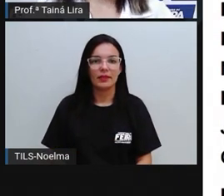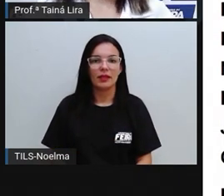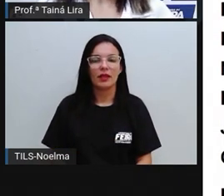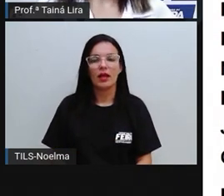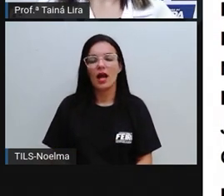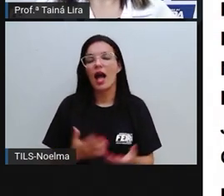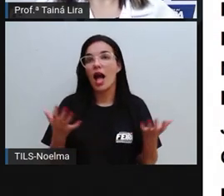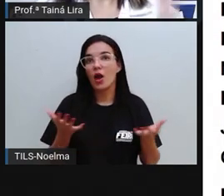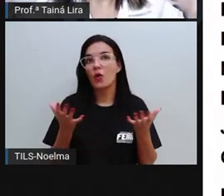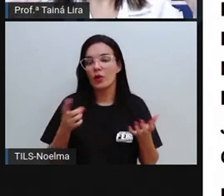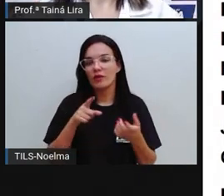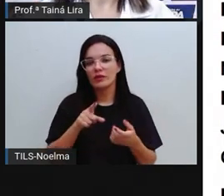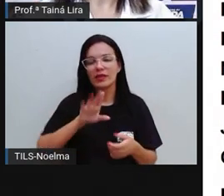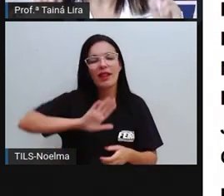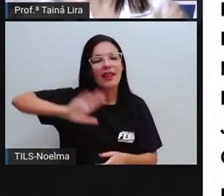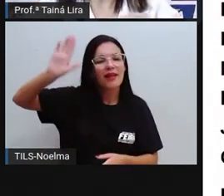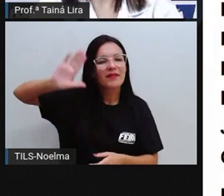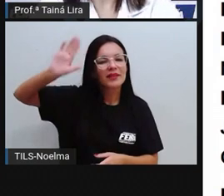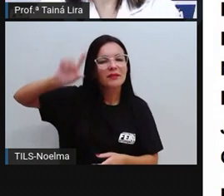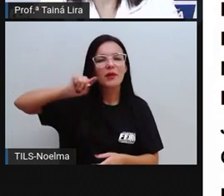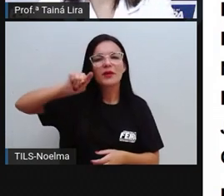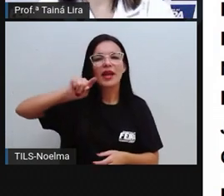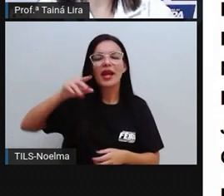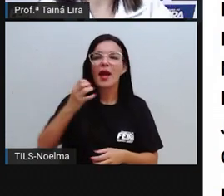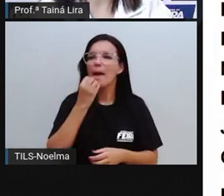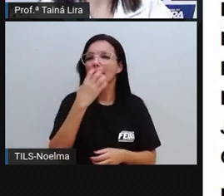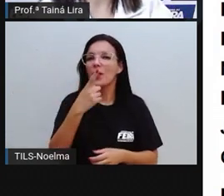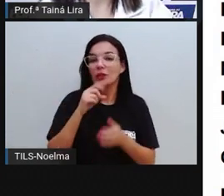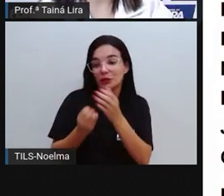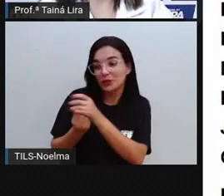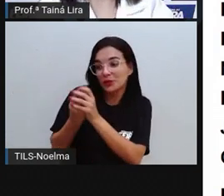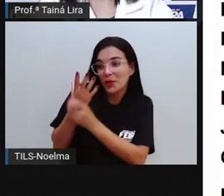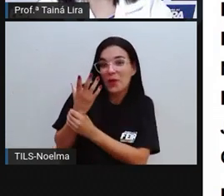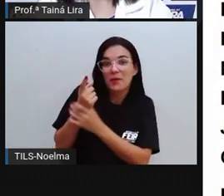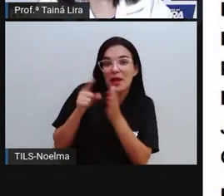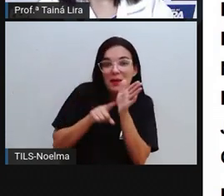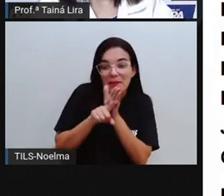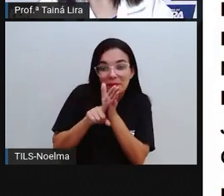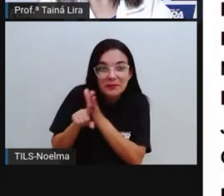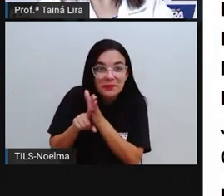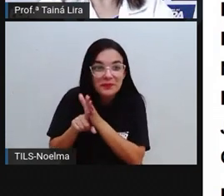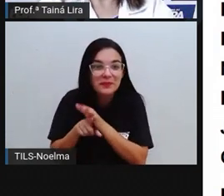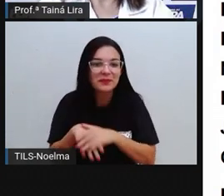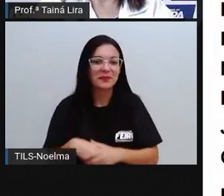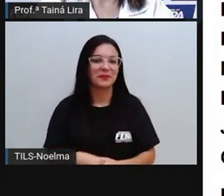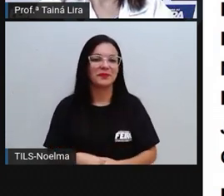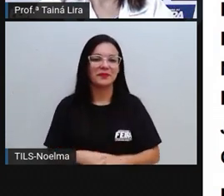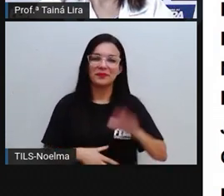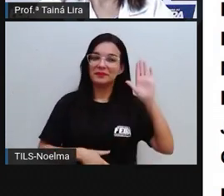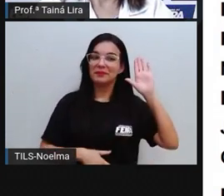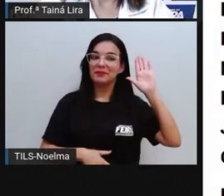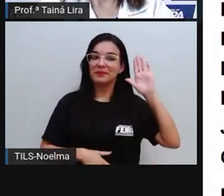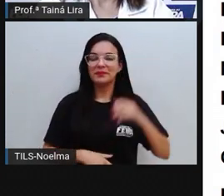Agora, Pro quer saber, levanta aí a mão. Quem é bom de enigma? Levanta a mão aí para prover. Deixa eu ver.